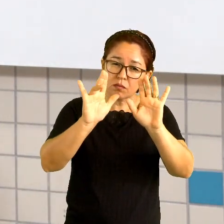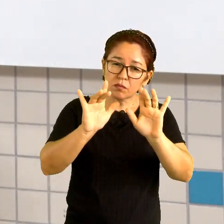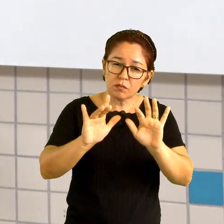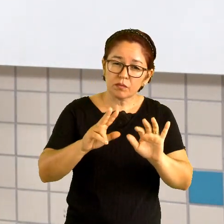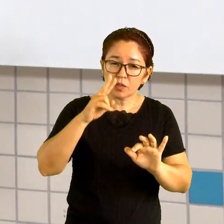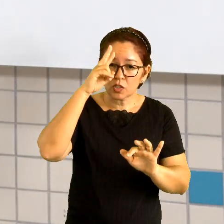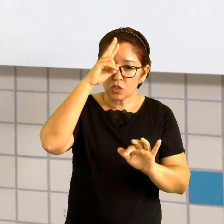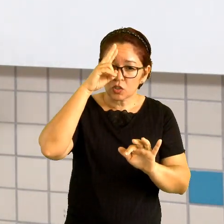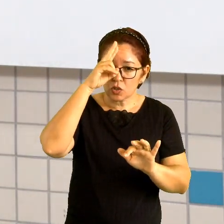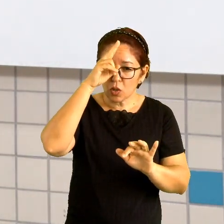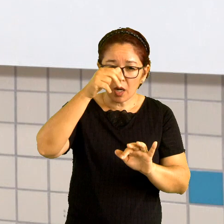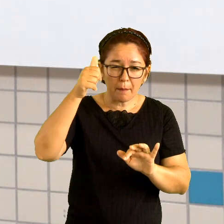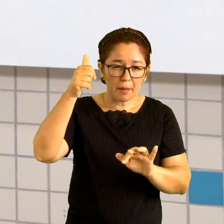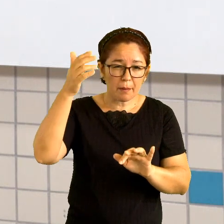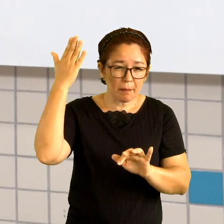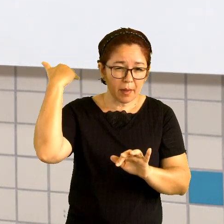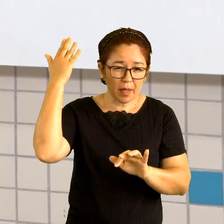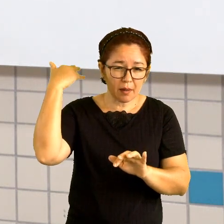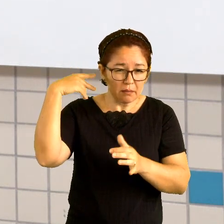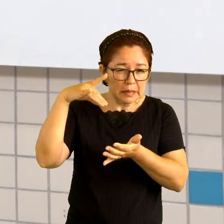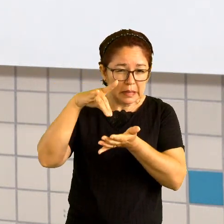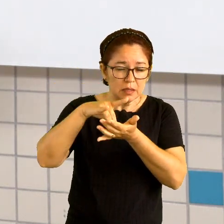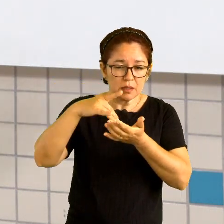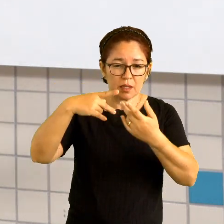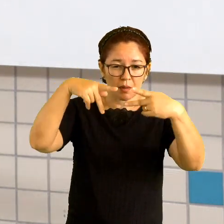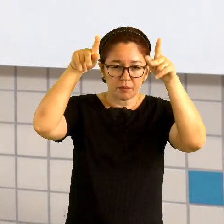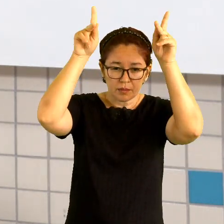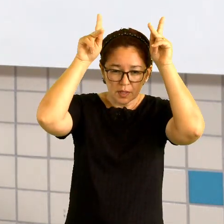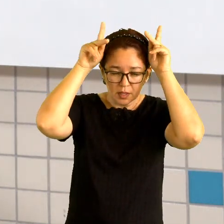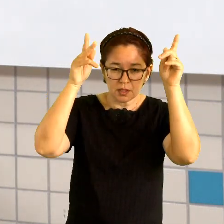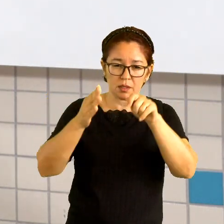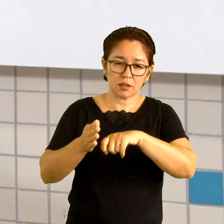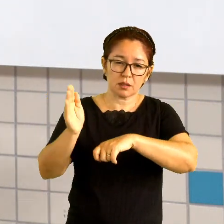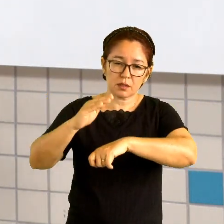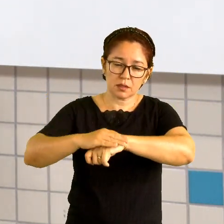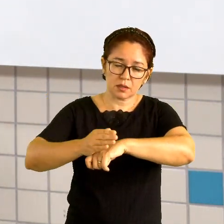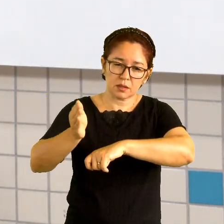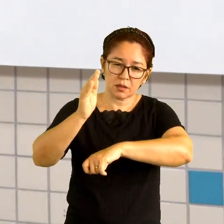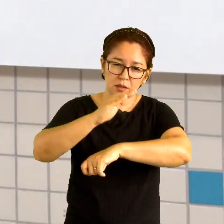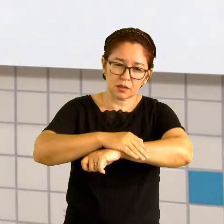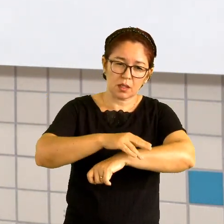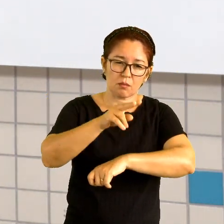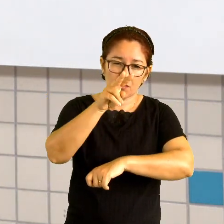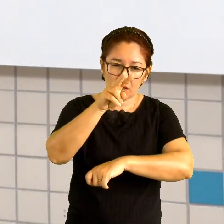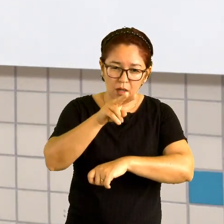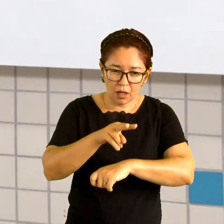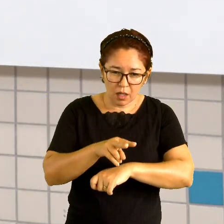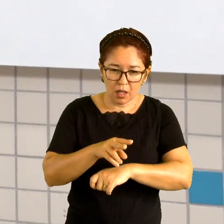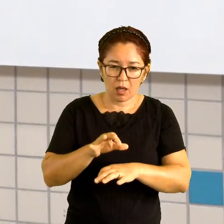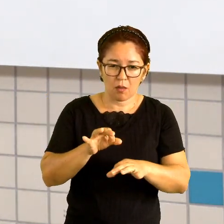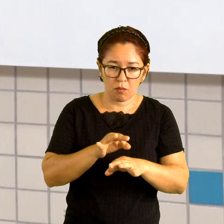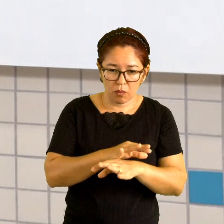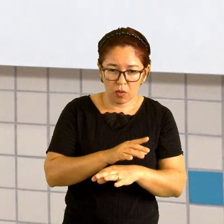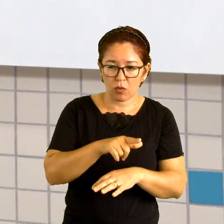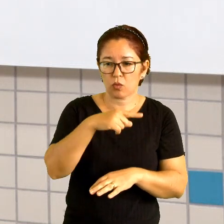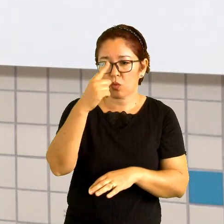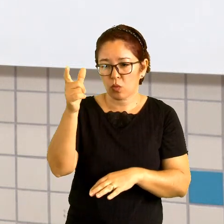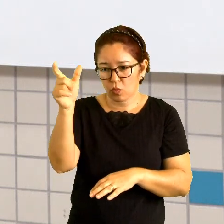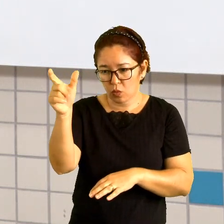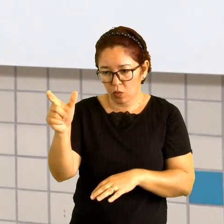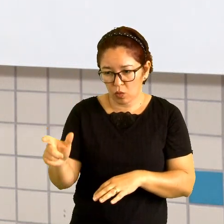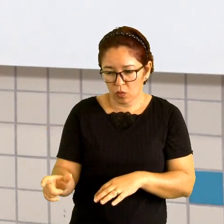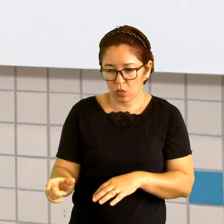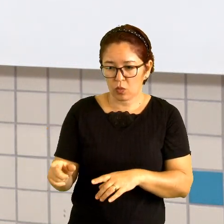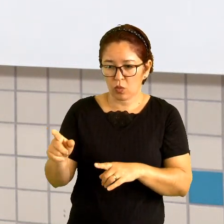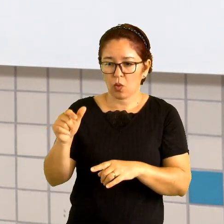história e fazer a comparação da Princesa e o Sapo e Mulheres Modernas e ver o que